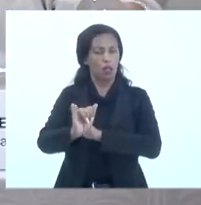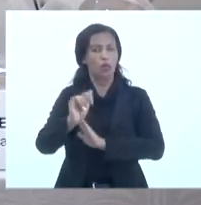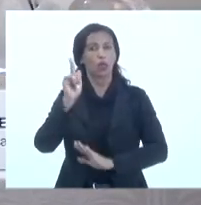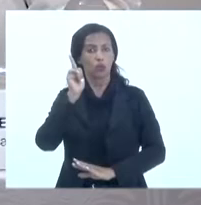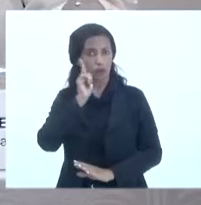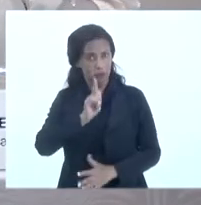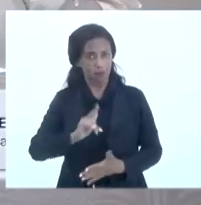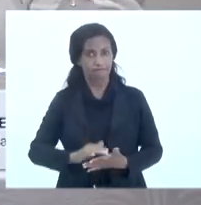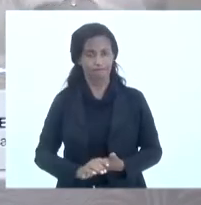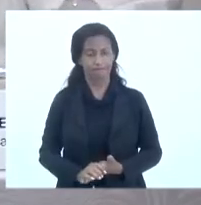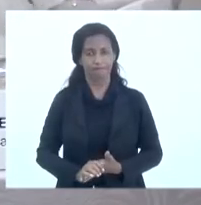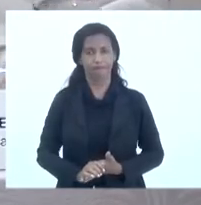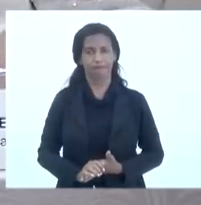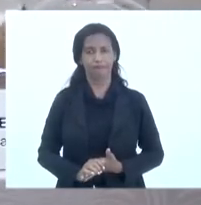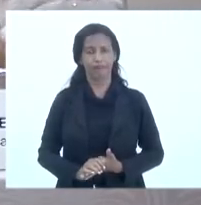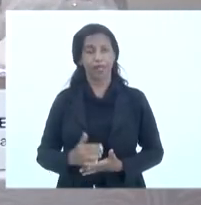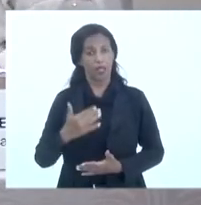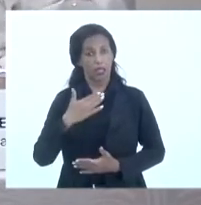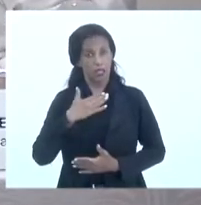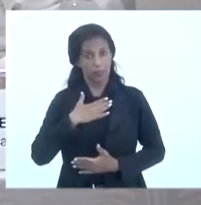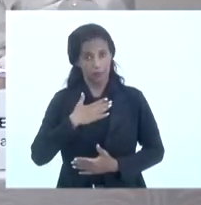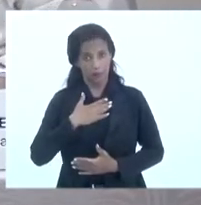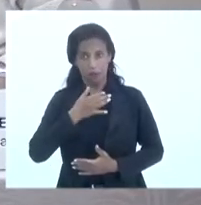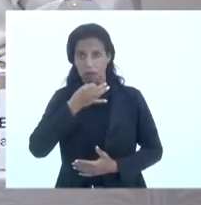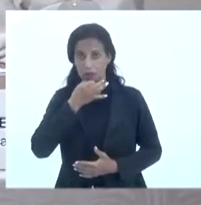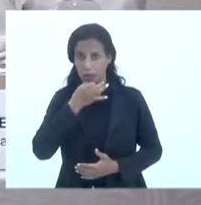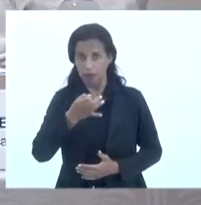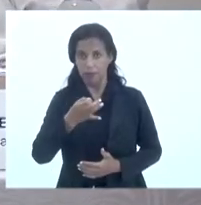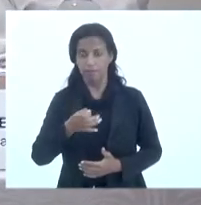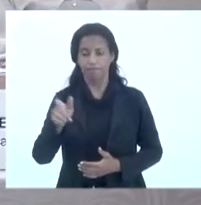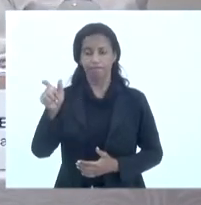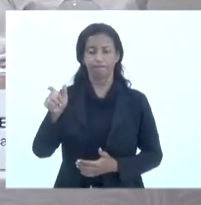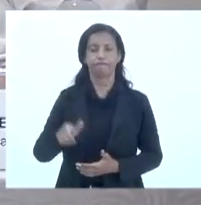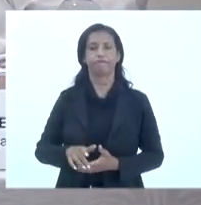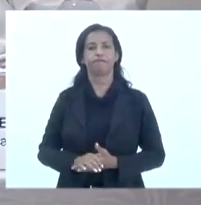lei que, ao meu ver,